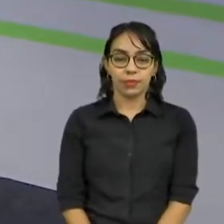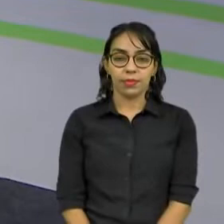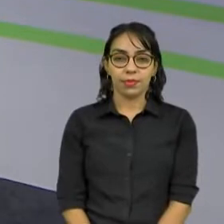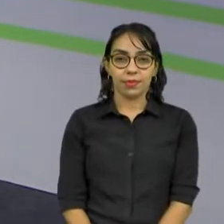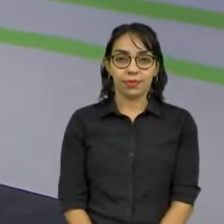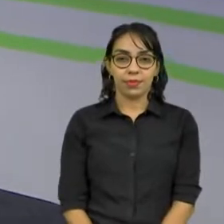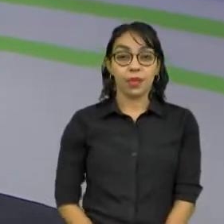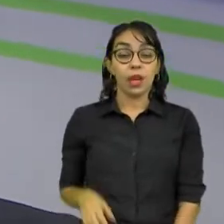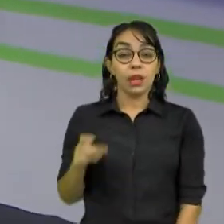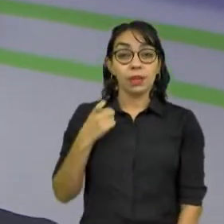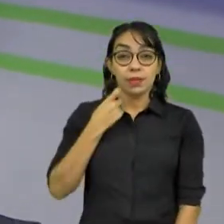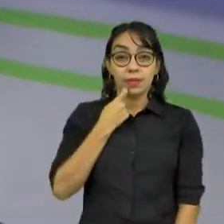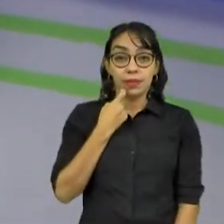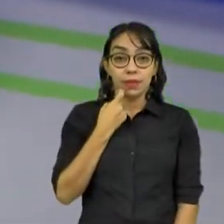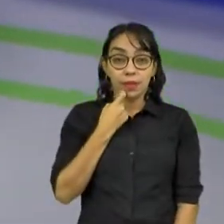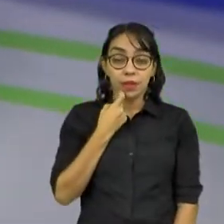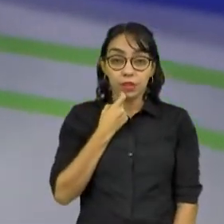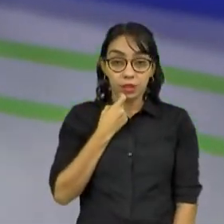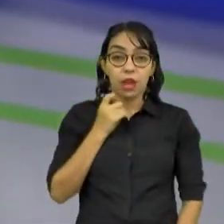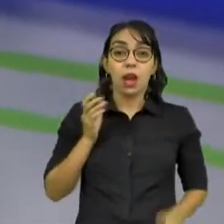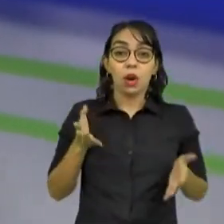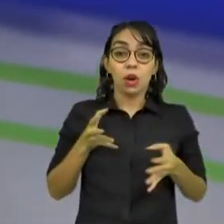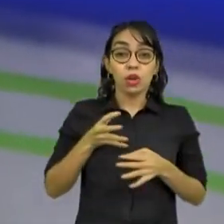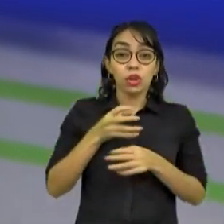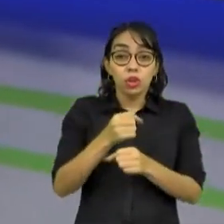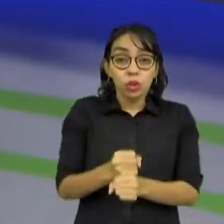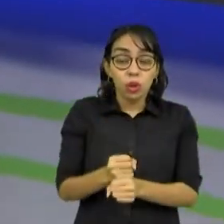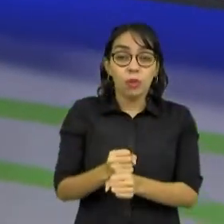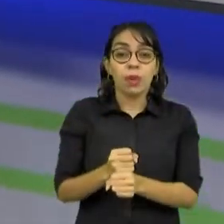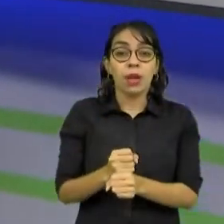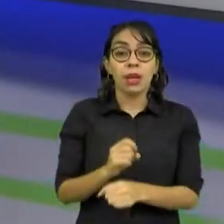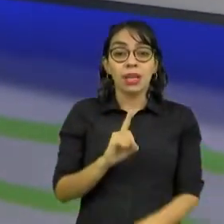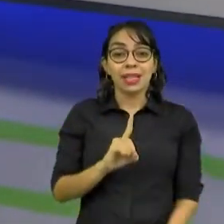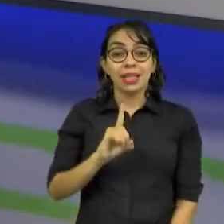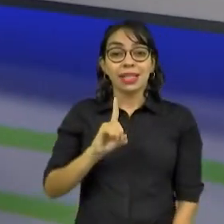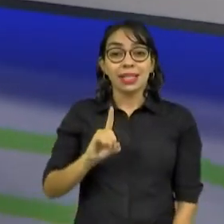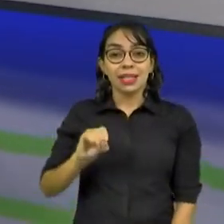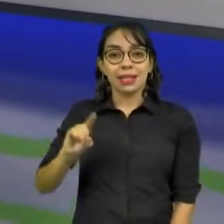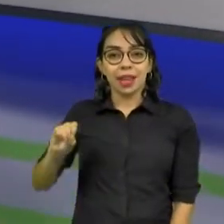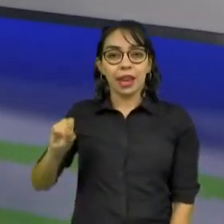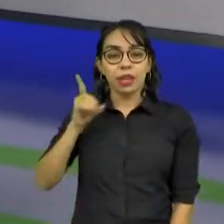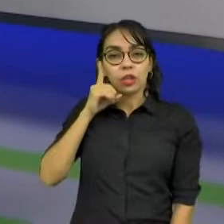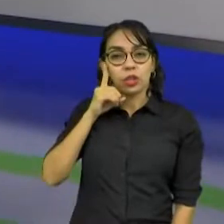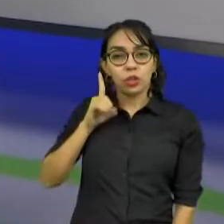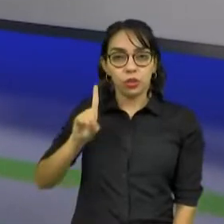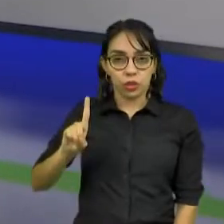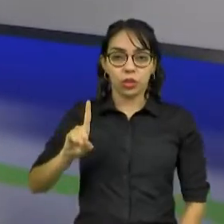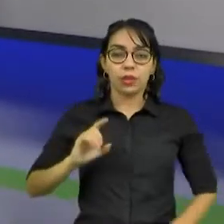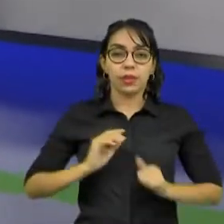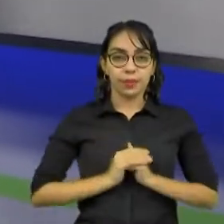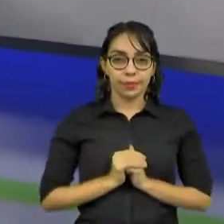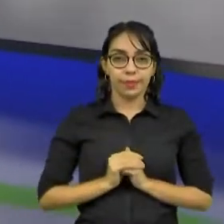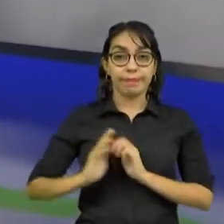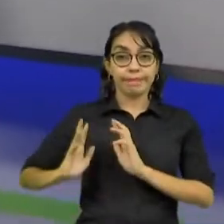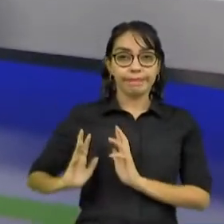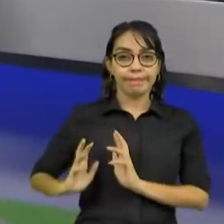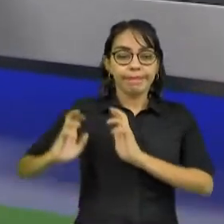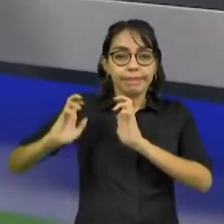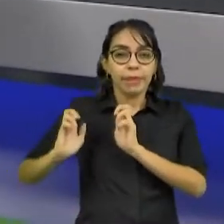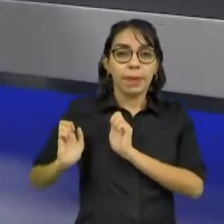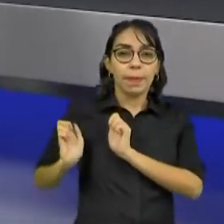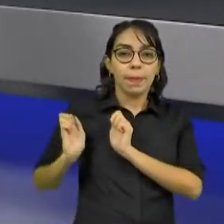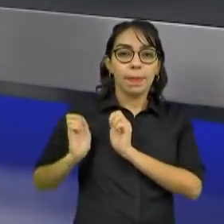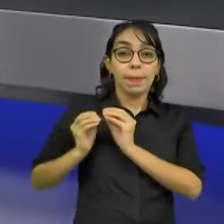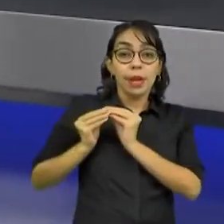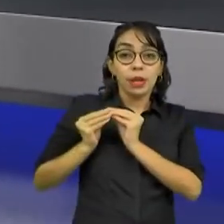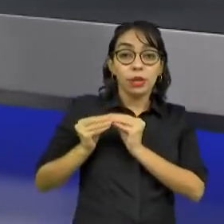Nesta sexta-feira, a guerra na Ucrânia completa 100 dias. Um conflito que gera perdas globais